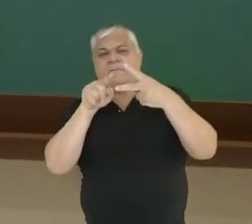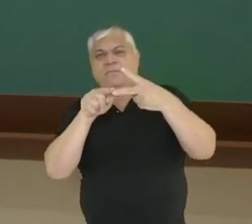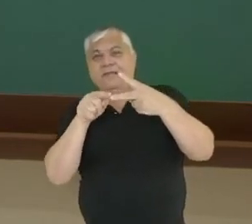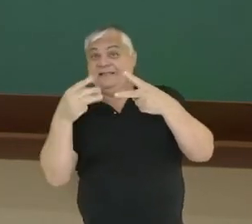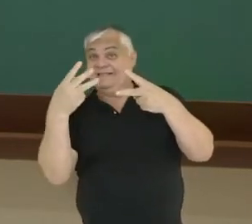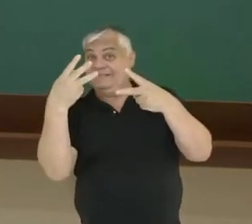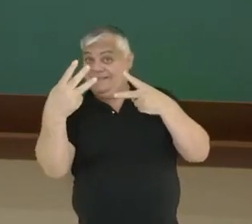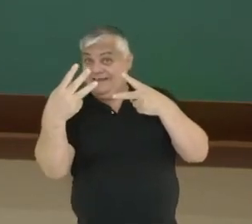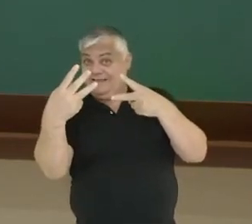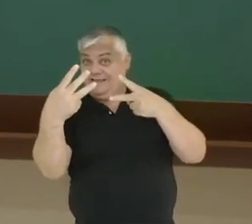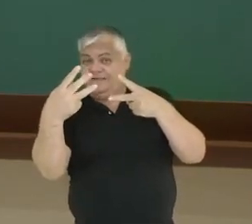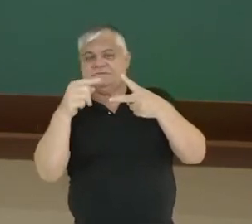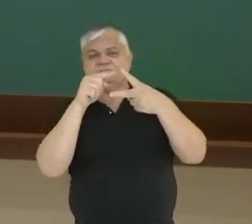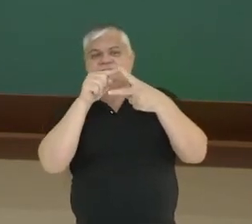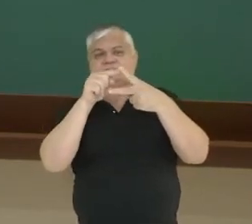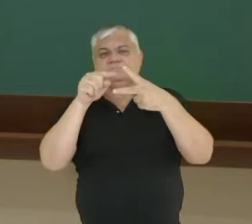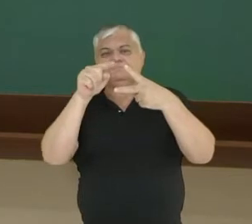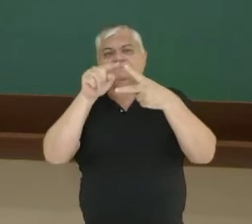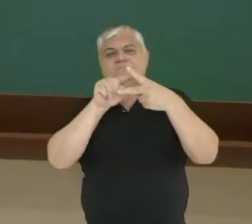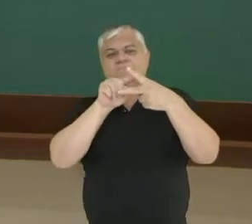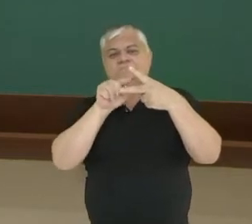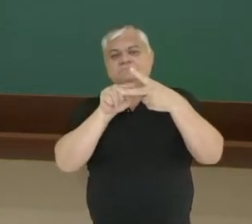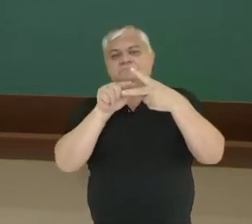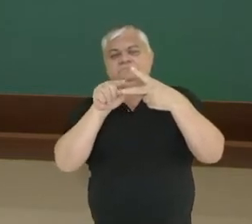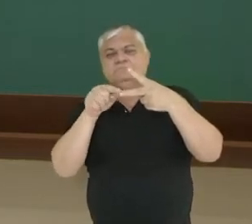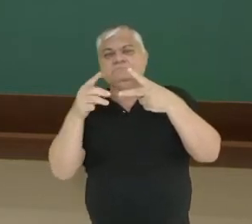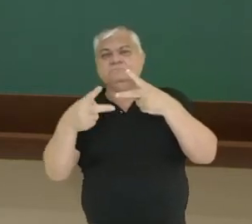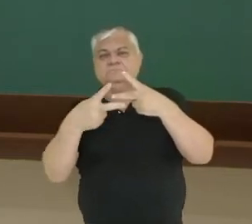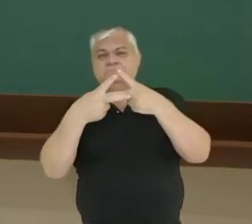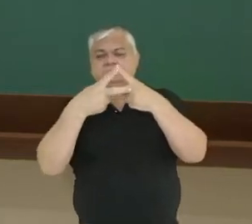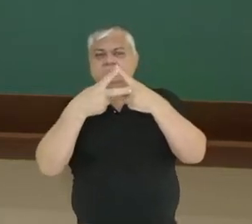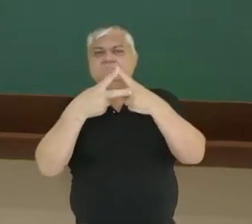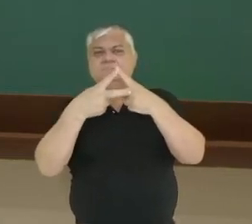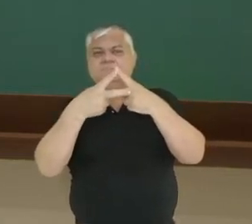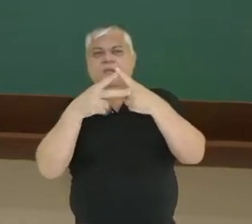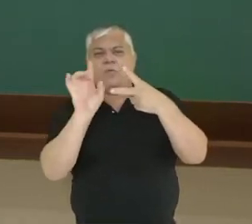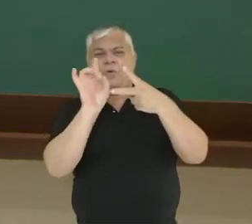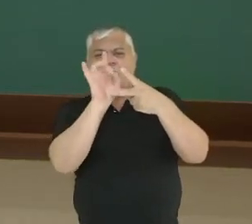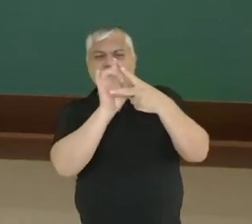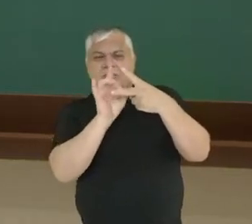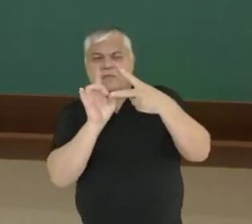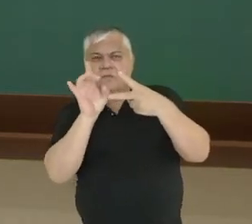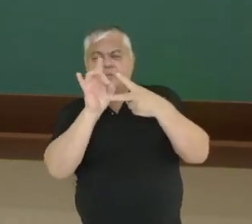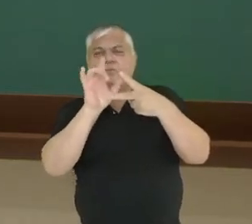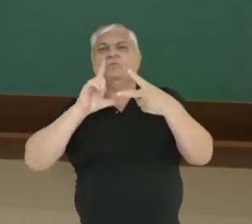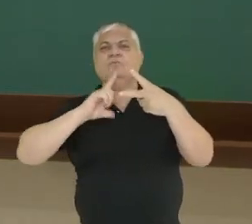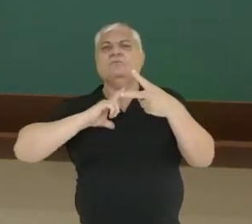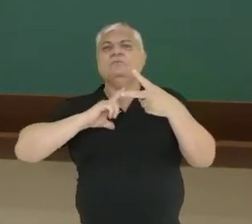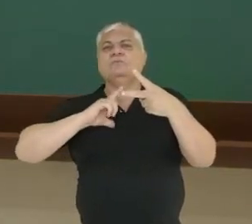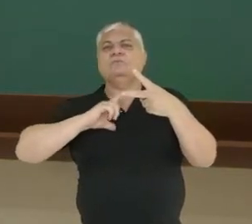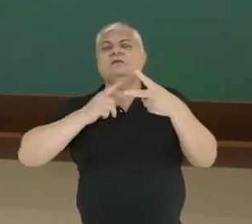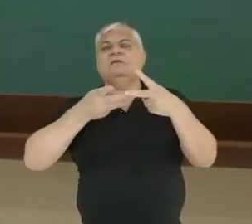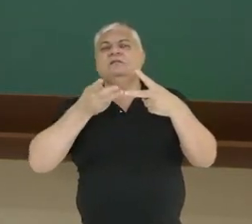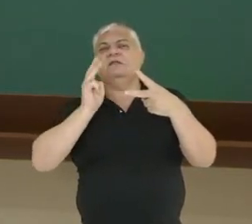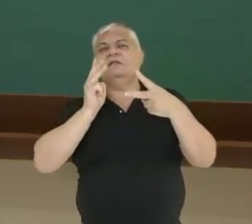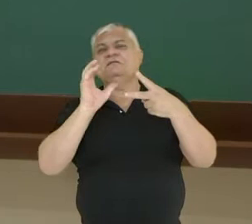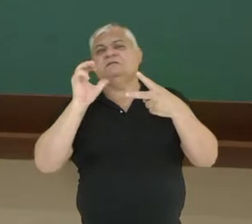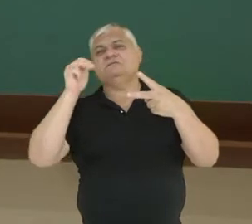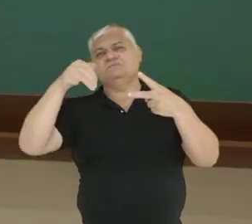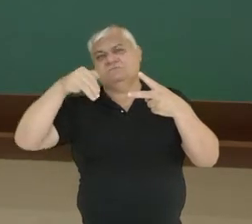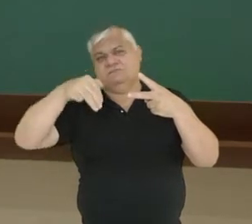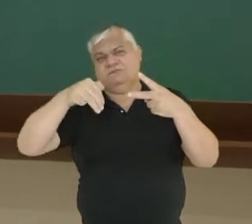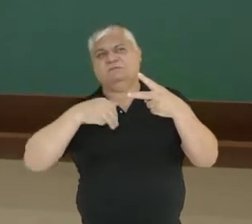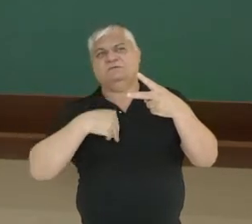lados iguais. Então aqui nesse exemplo é como se cada ladinho aqui valesse 3 centímetros.